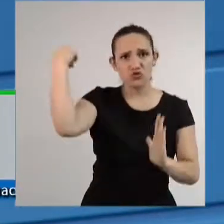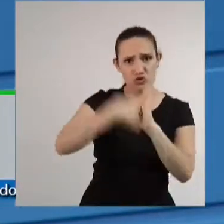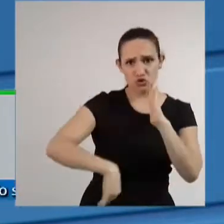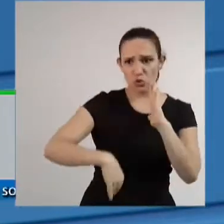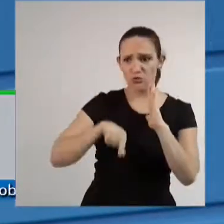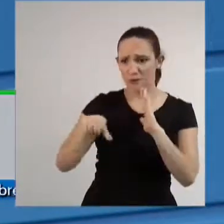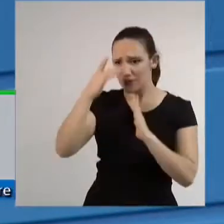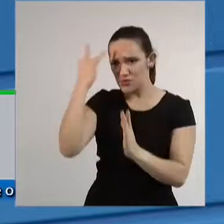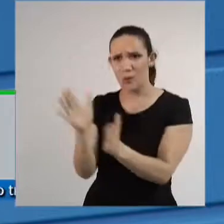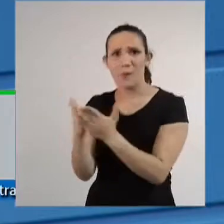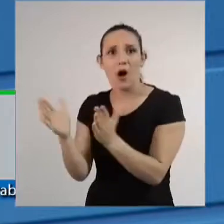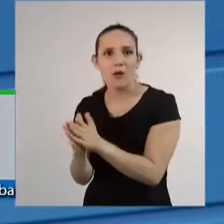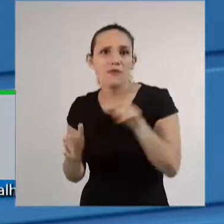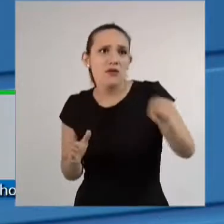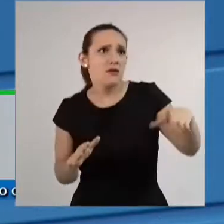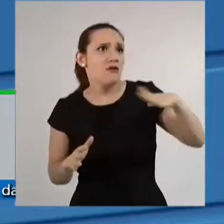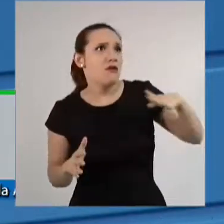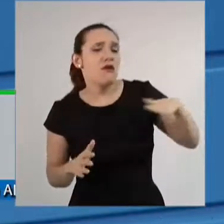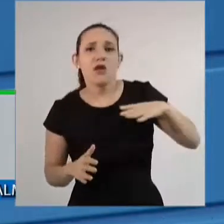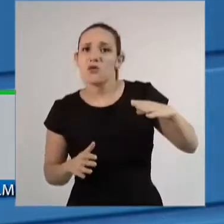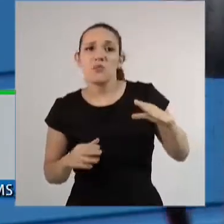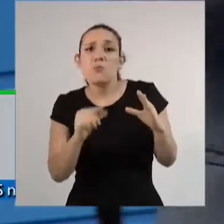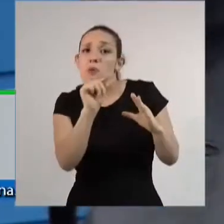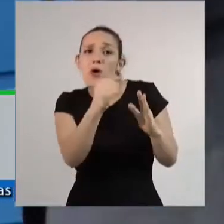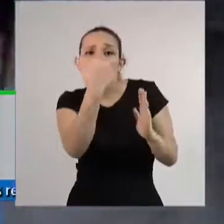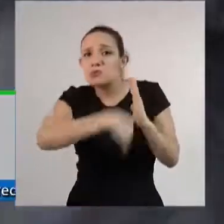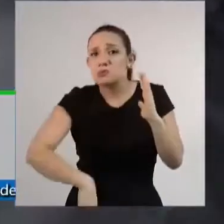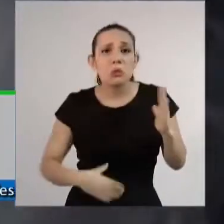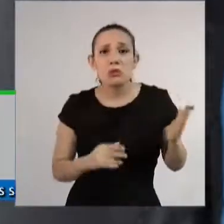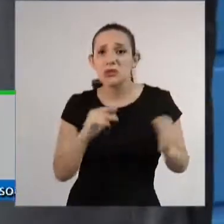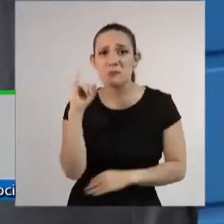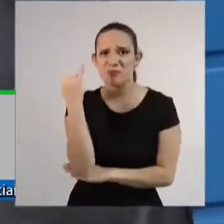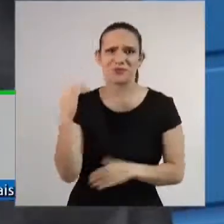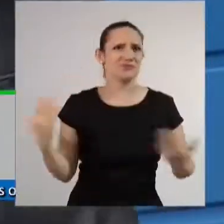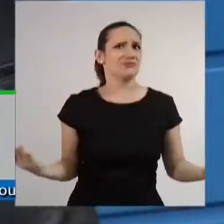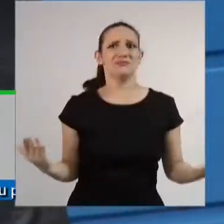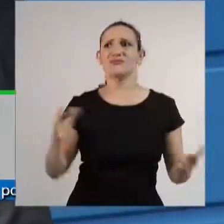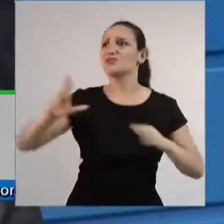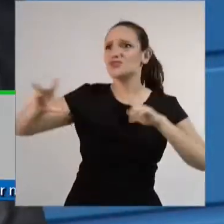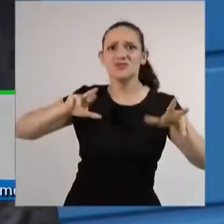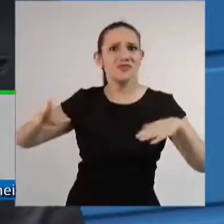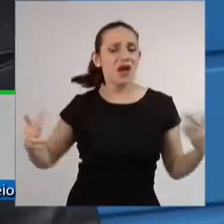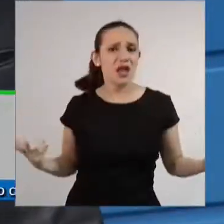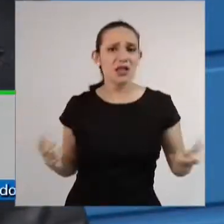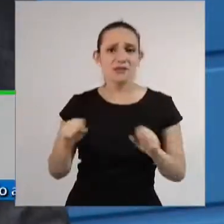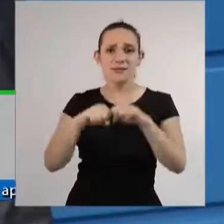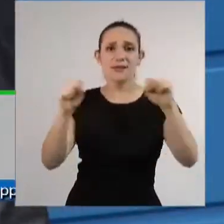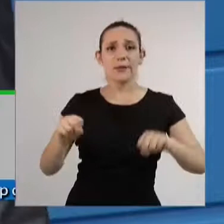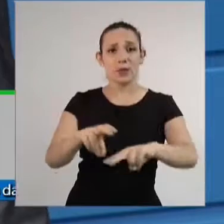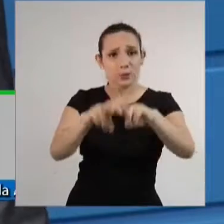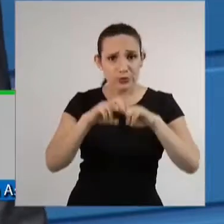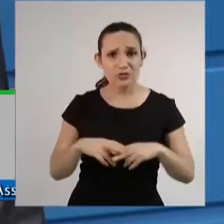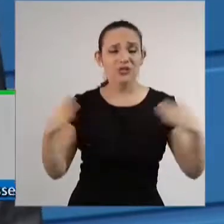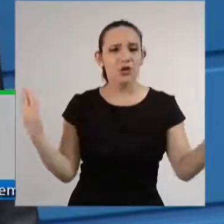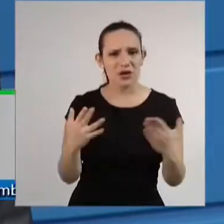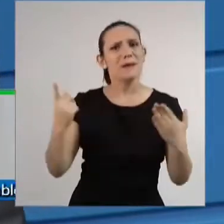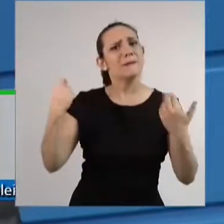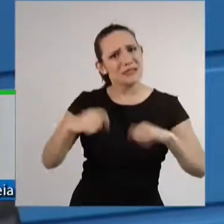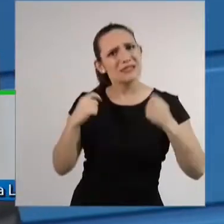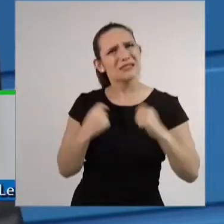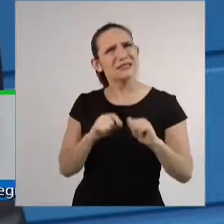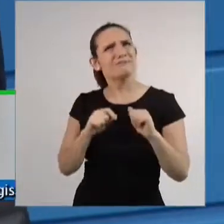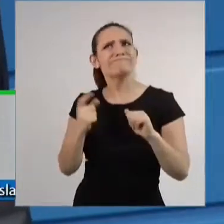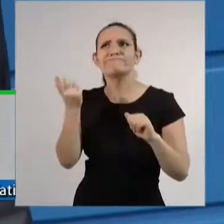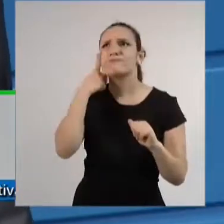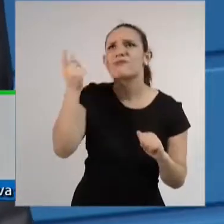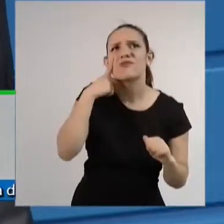você combater a desigualdade. Nós temos que continuar a perseguir indicadores de primeiro mundo, de